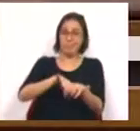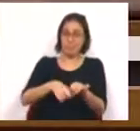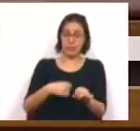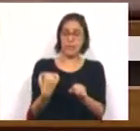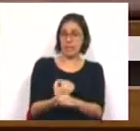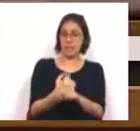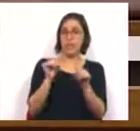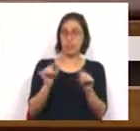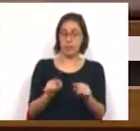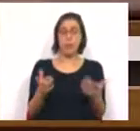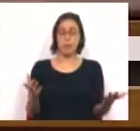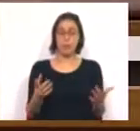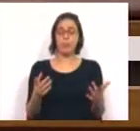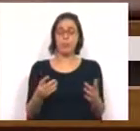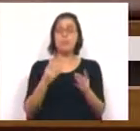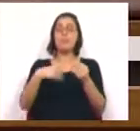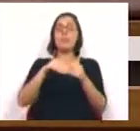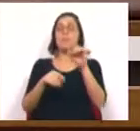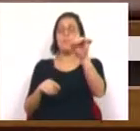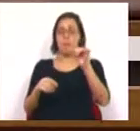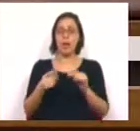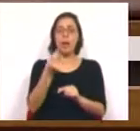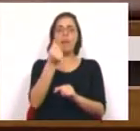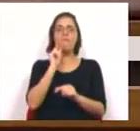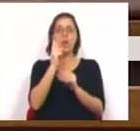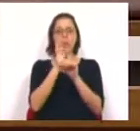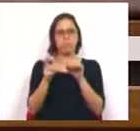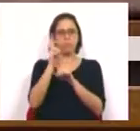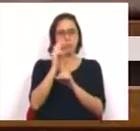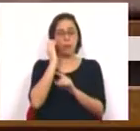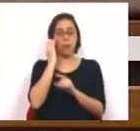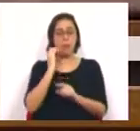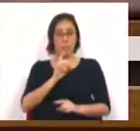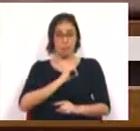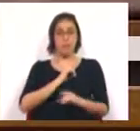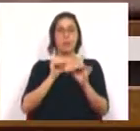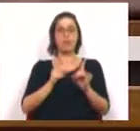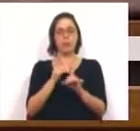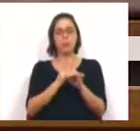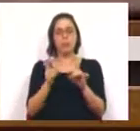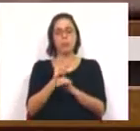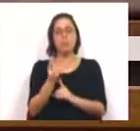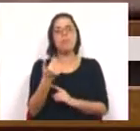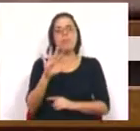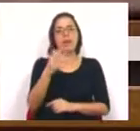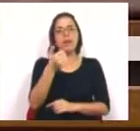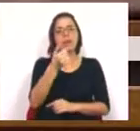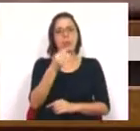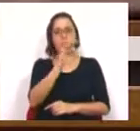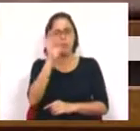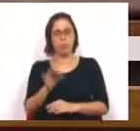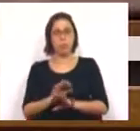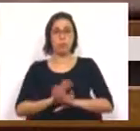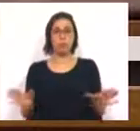do serviço, teremos ainda de somar o aumento das tarifas. Recorde-se que desde a privatização já subiram mais de